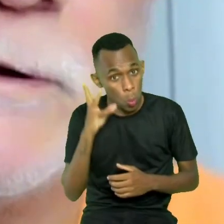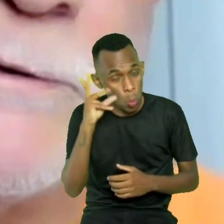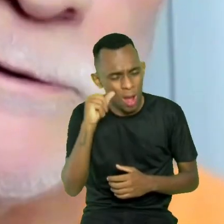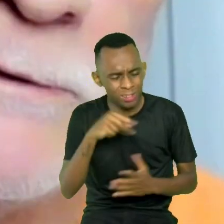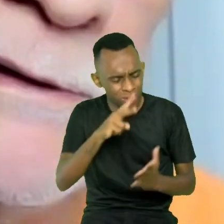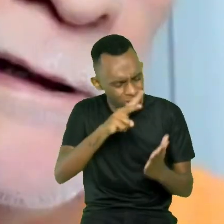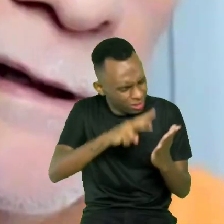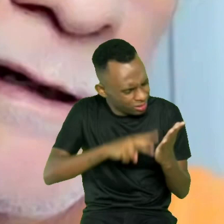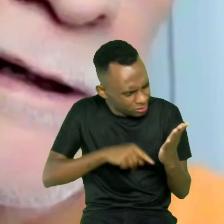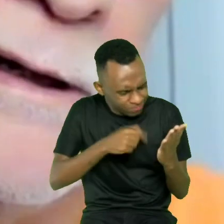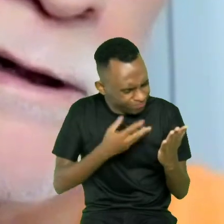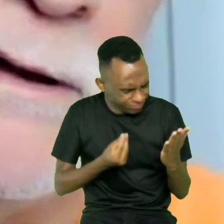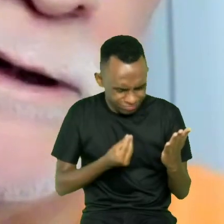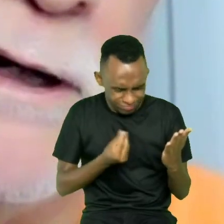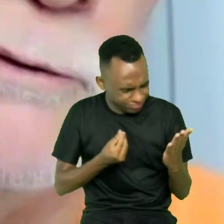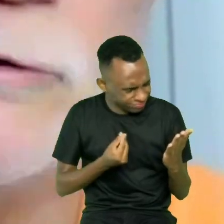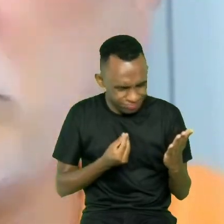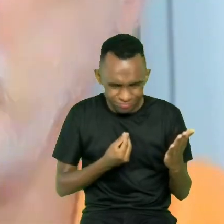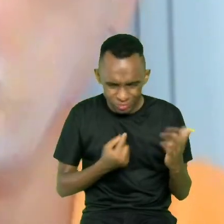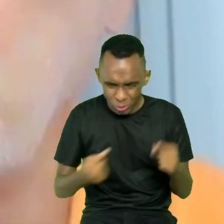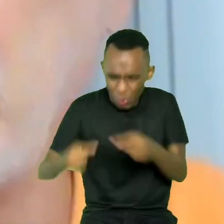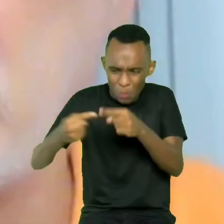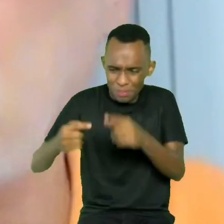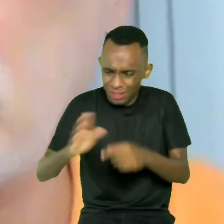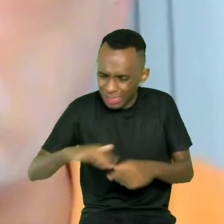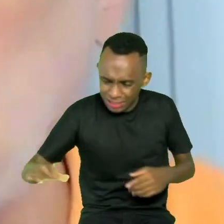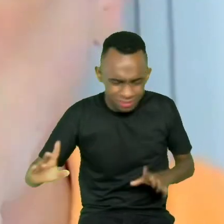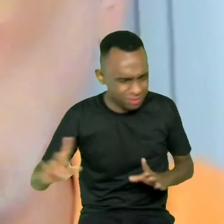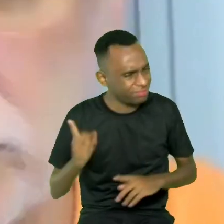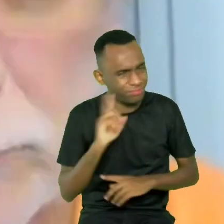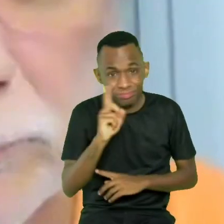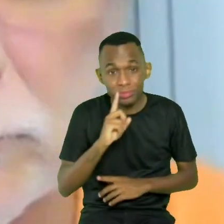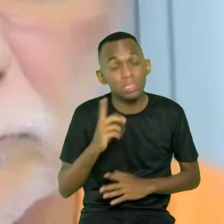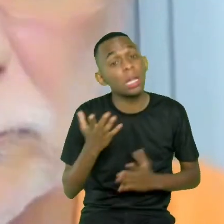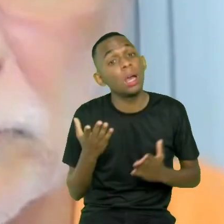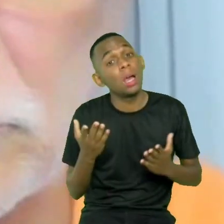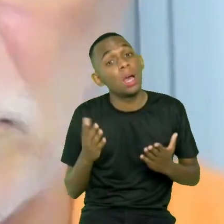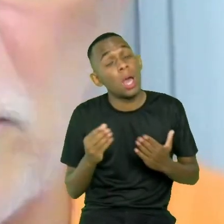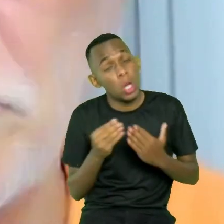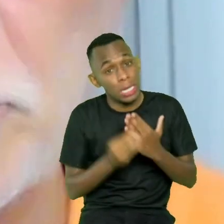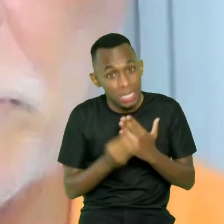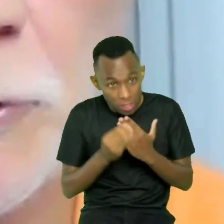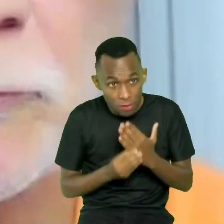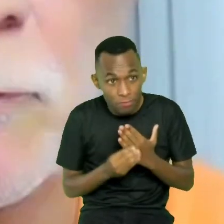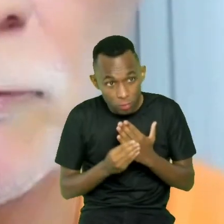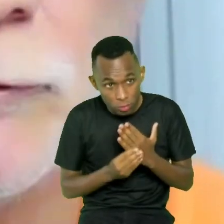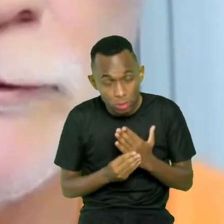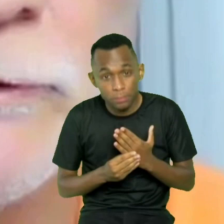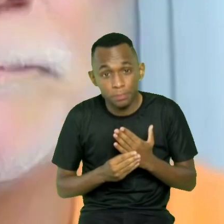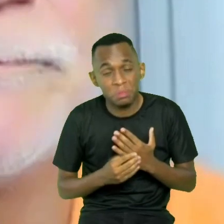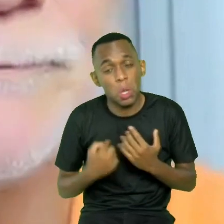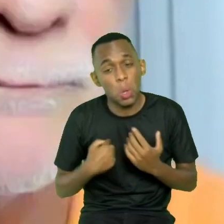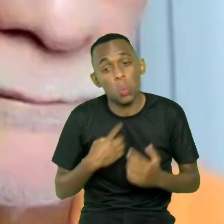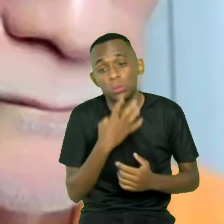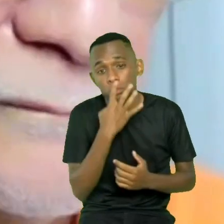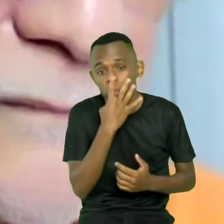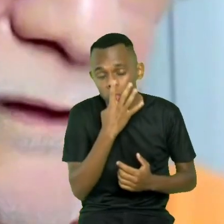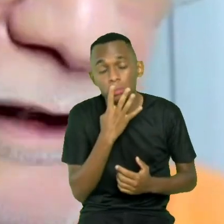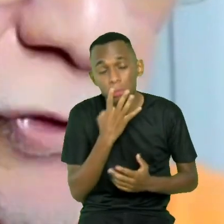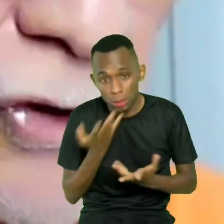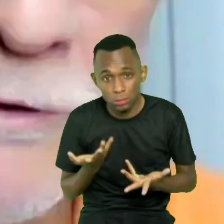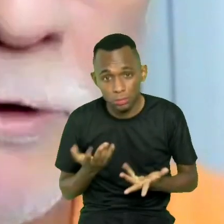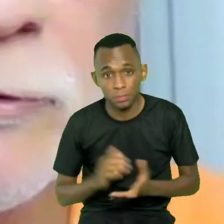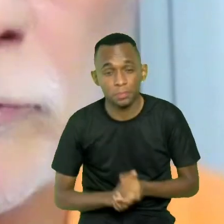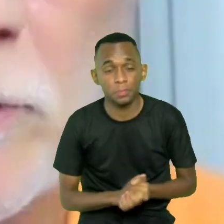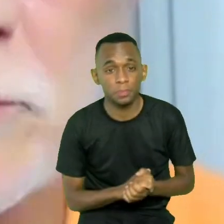para criança, né? Os livros até que eu admiro muito, alguns, né?